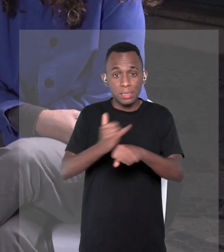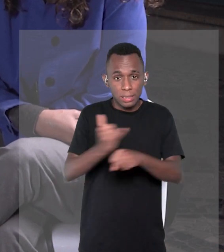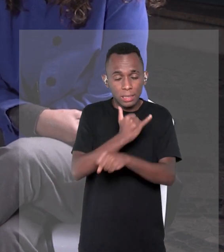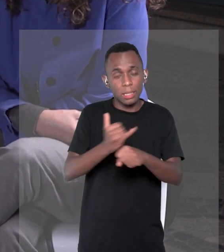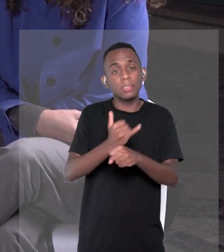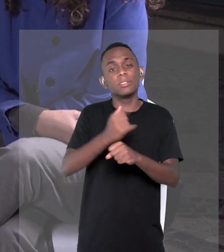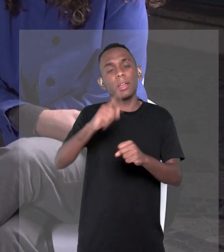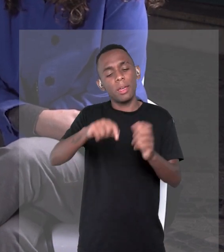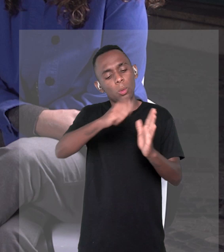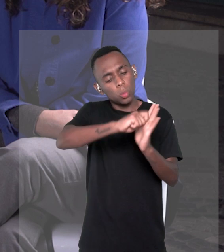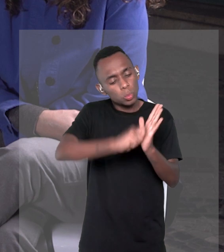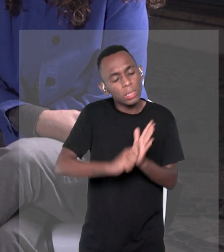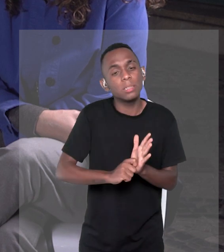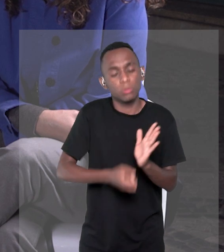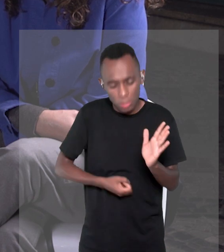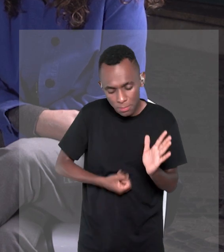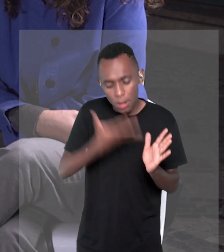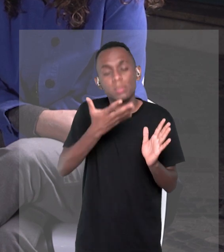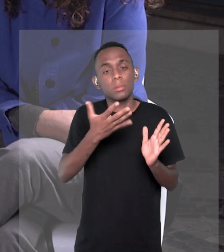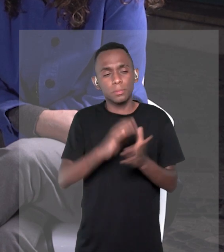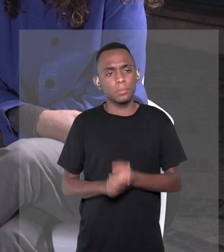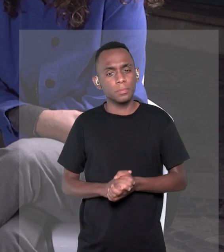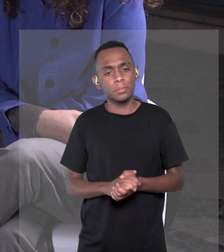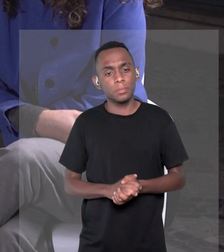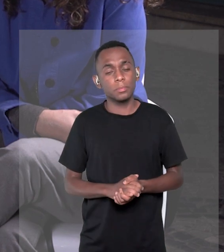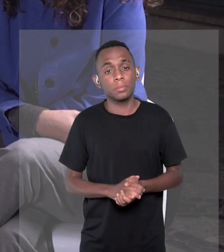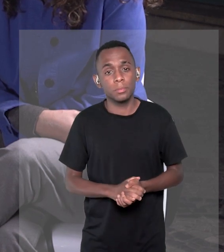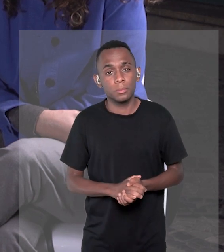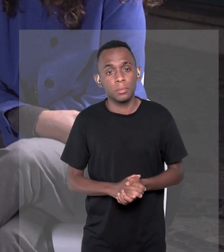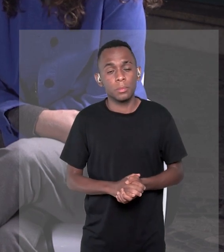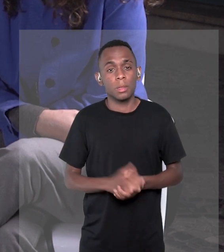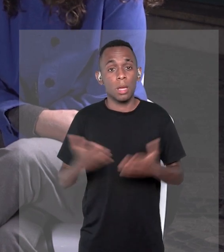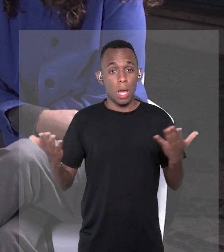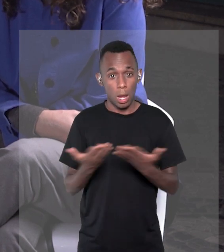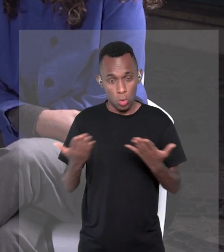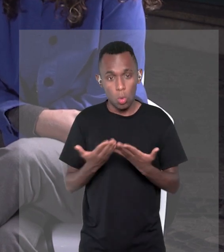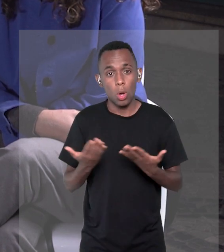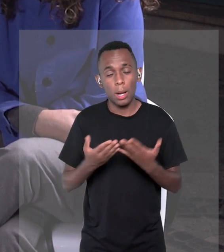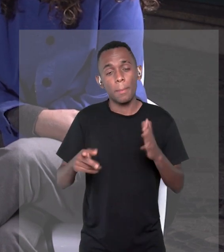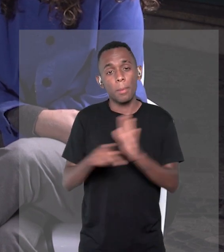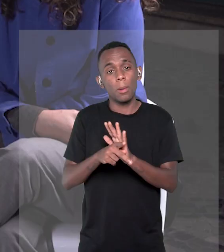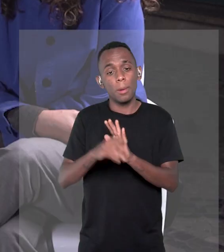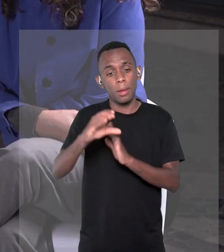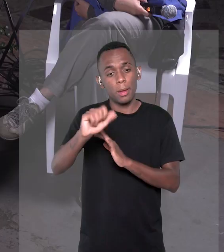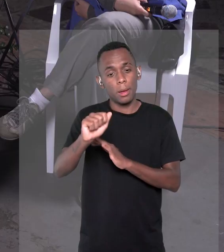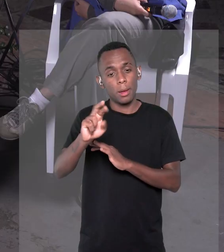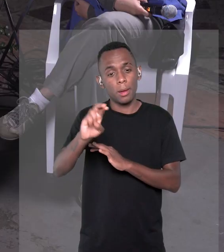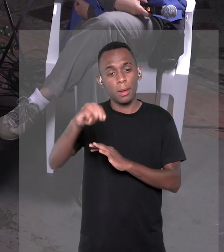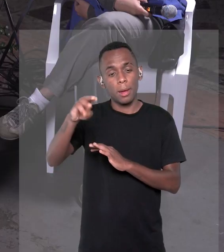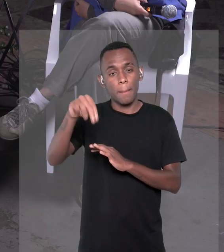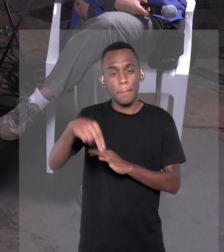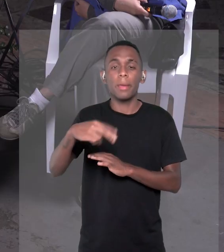pode fazer com esse instrumento precioso que é a palavra, né? Rosisca, agora a gente